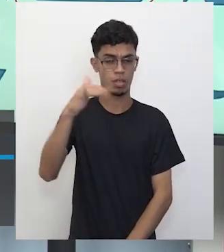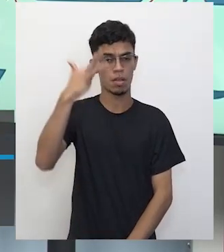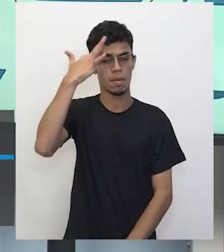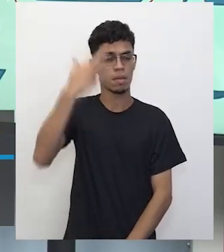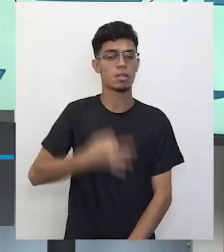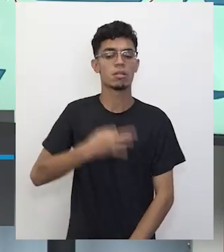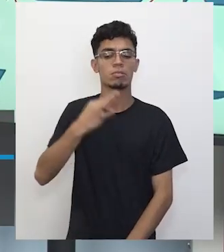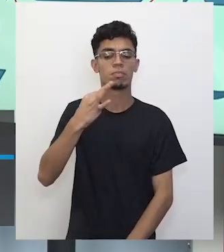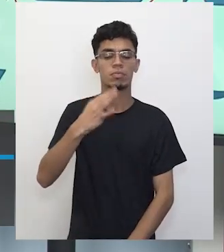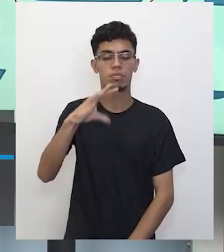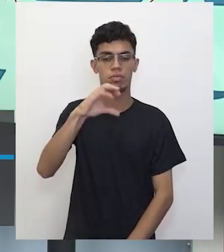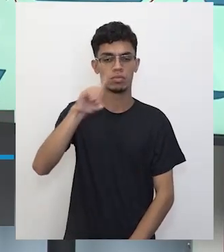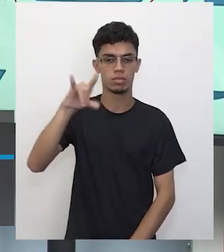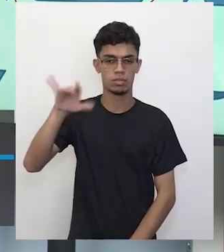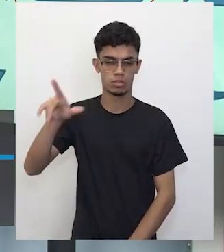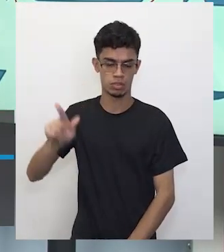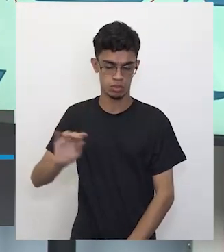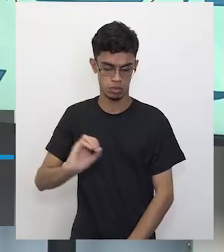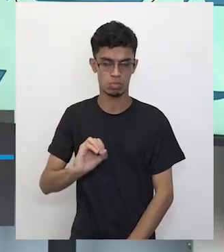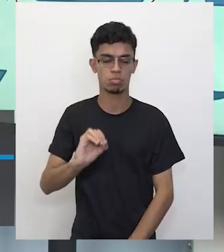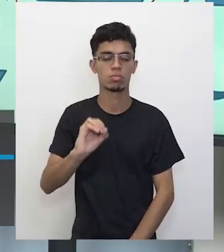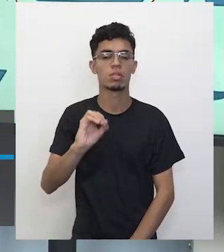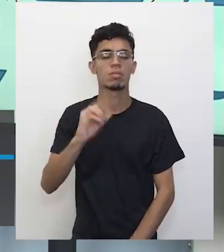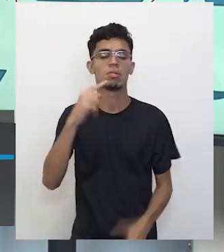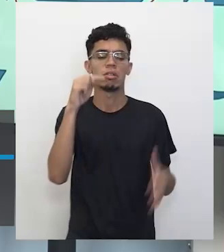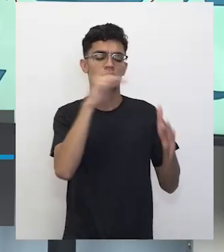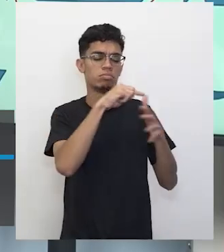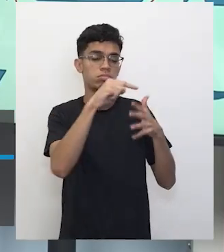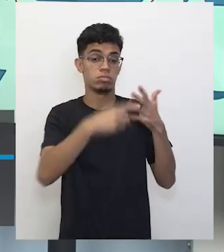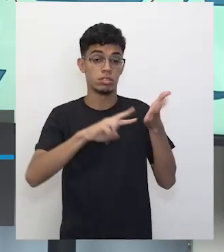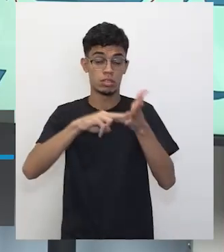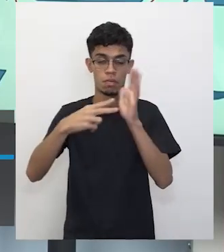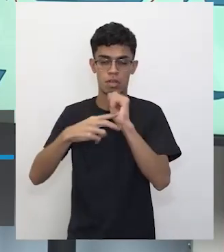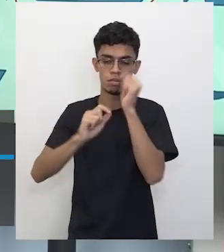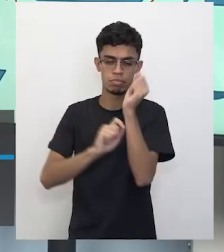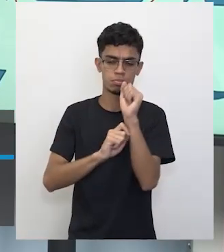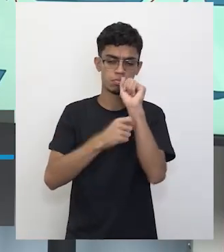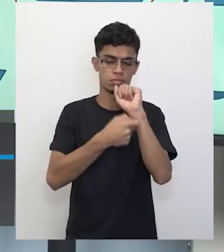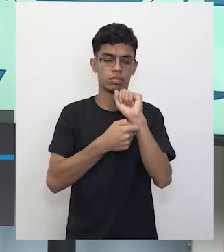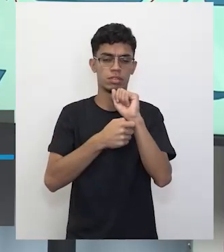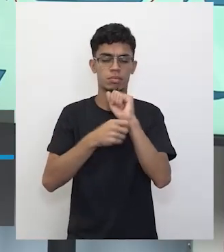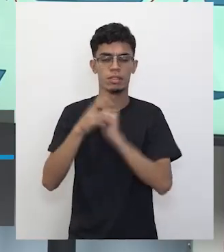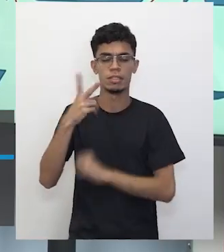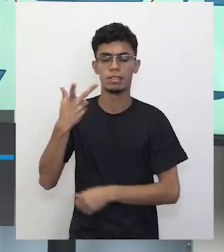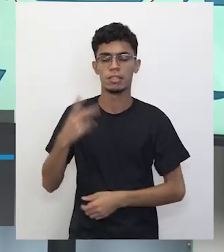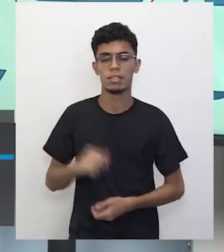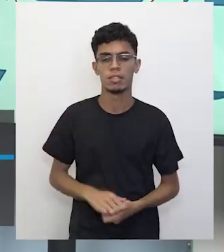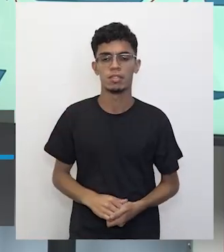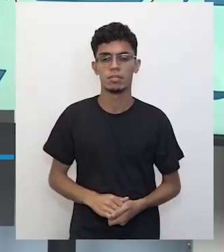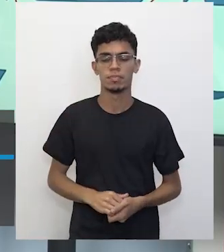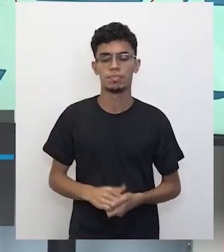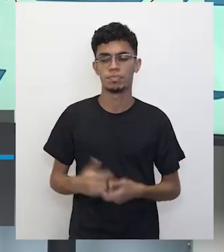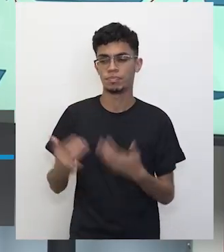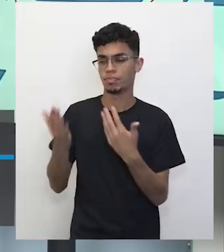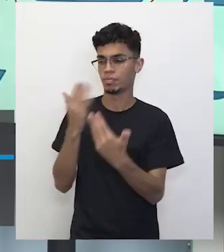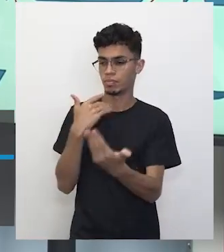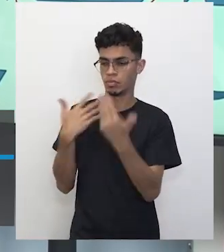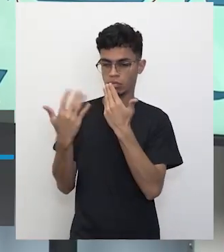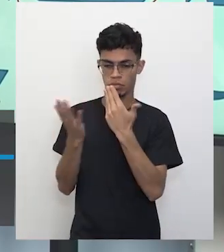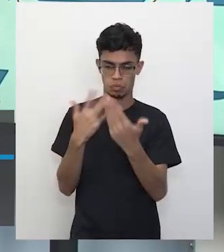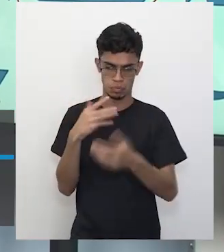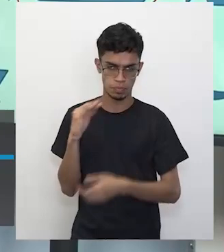entendermos que um código, todo código é uma chave. A palavra é uma chave, o diálogo é